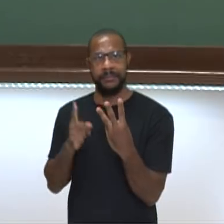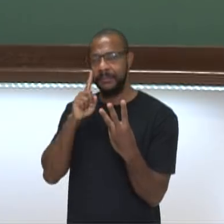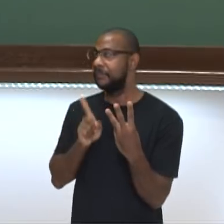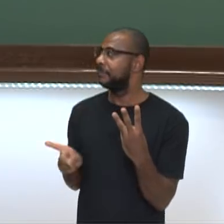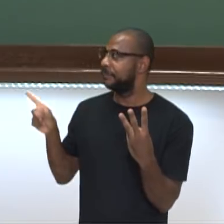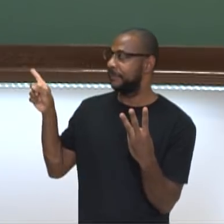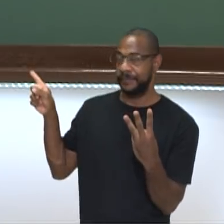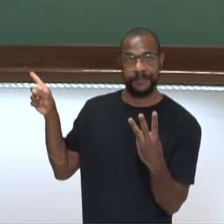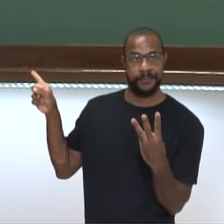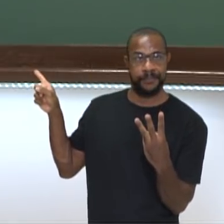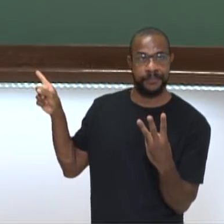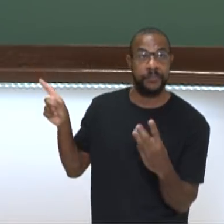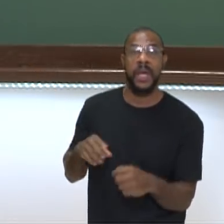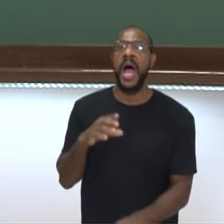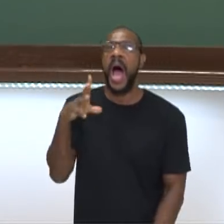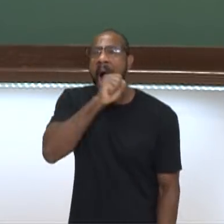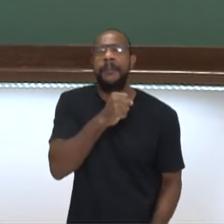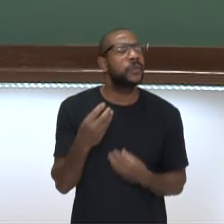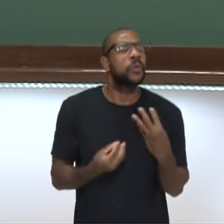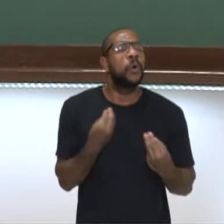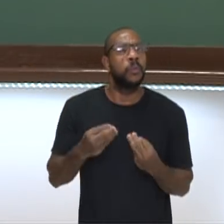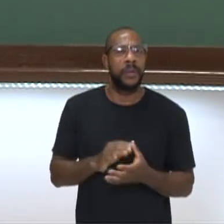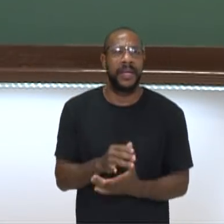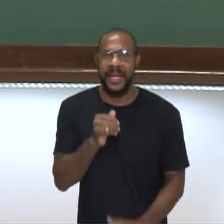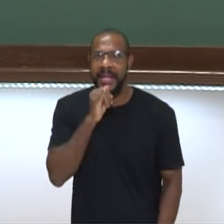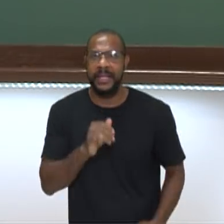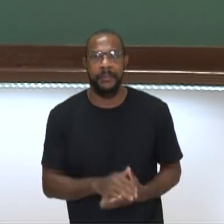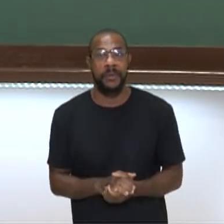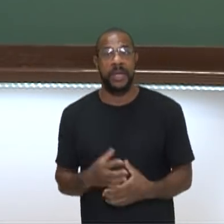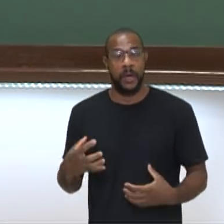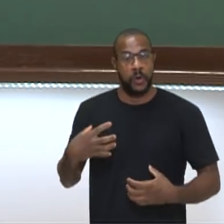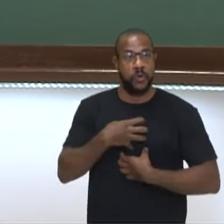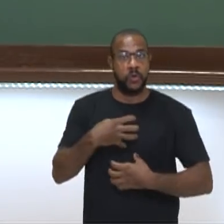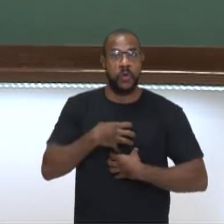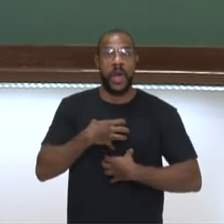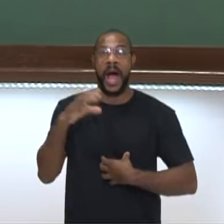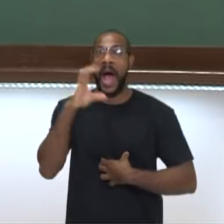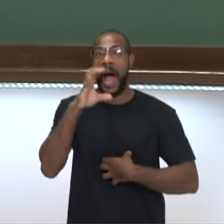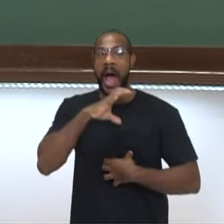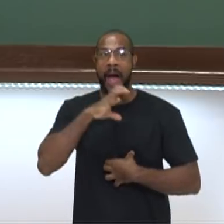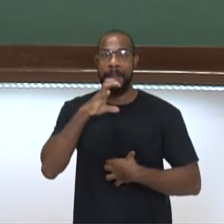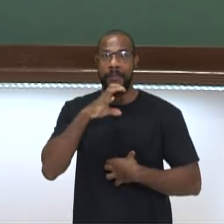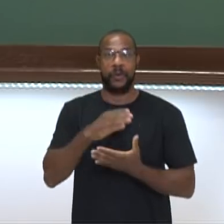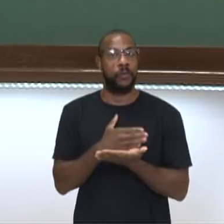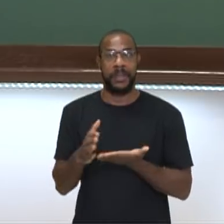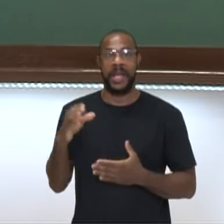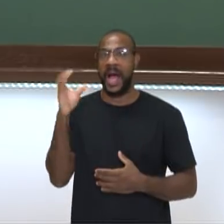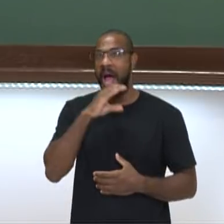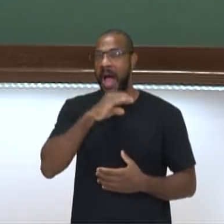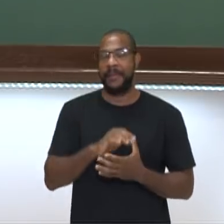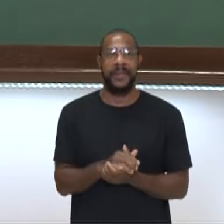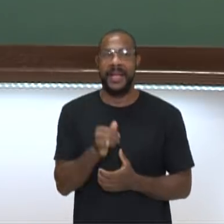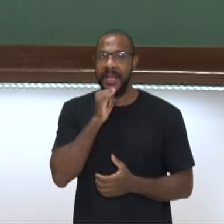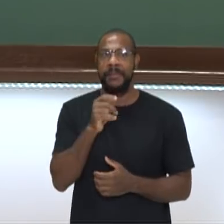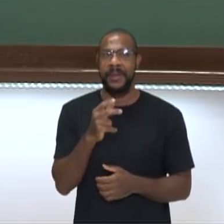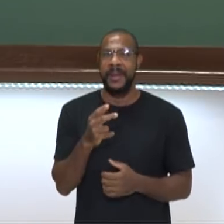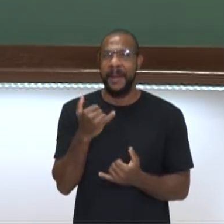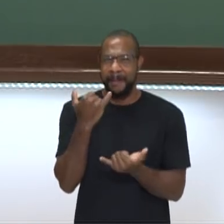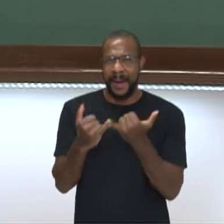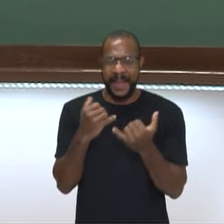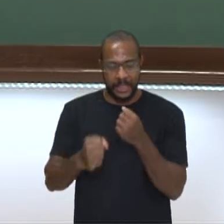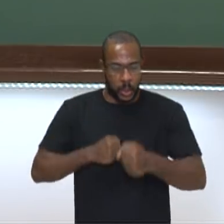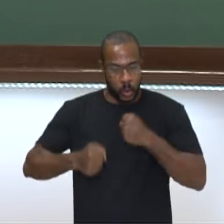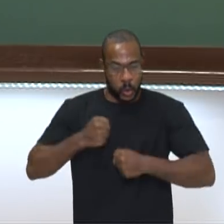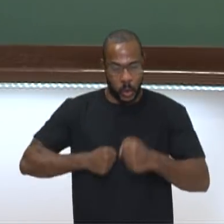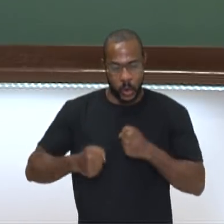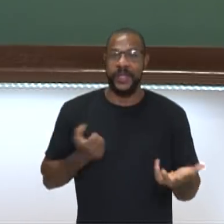rápido? O tempo rápido, ele já começa num ritmo acelerado, como se fosse uma corrida, né? Comparando